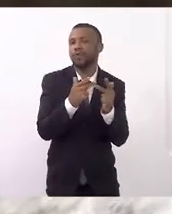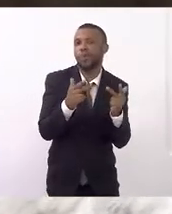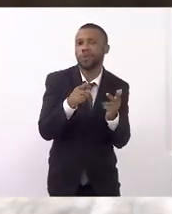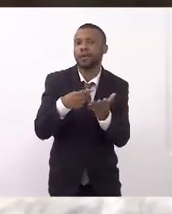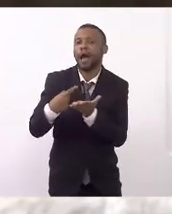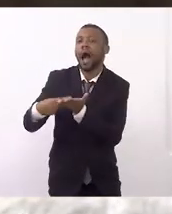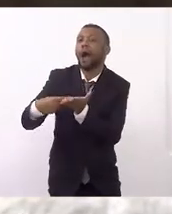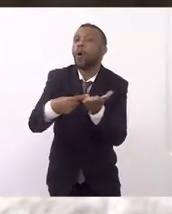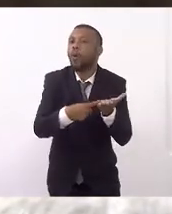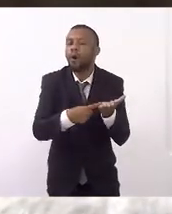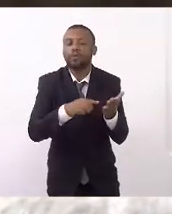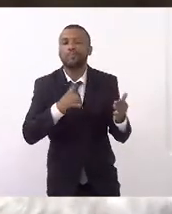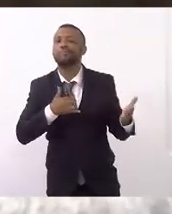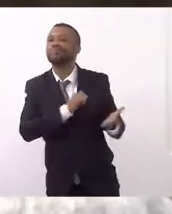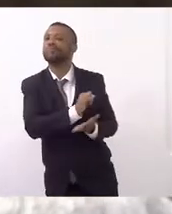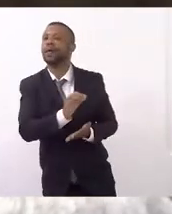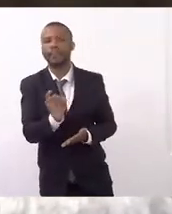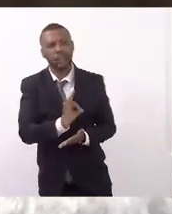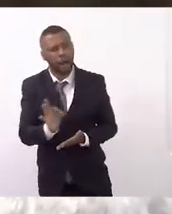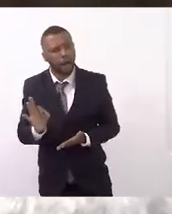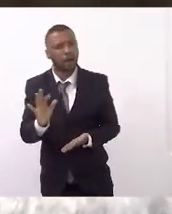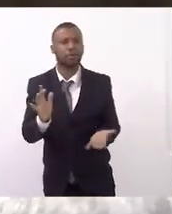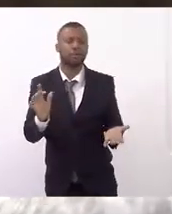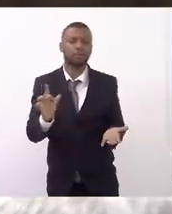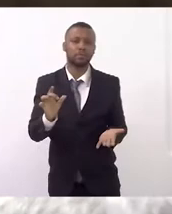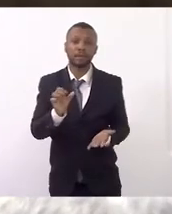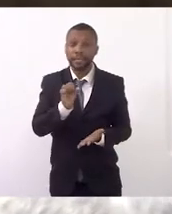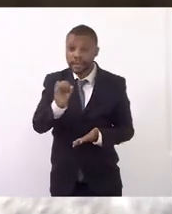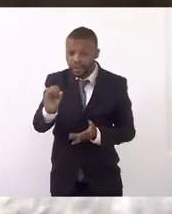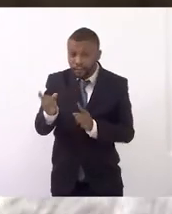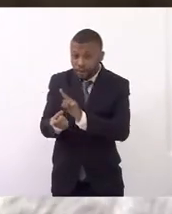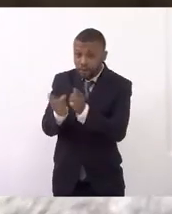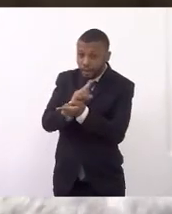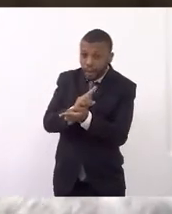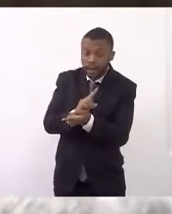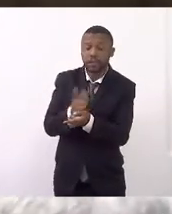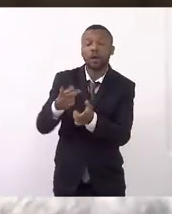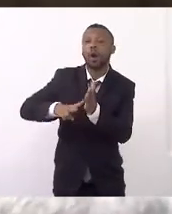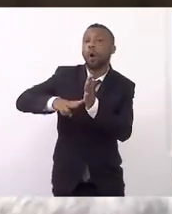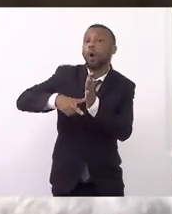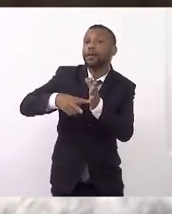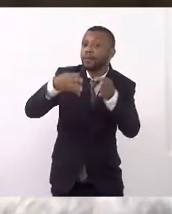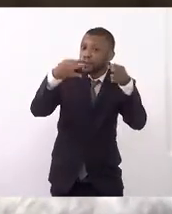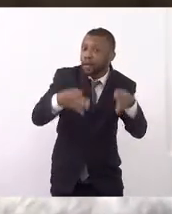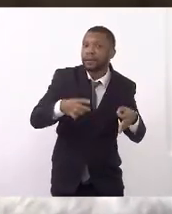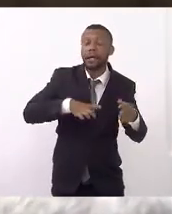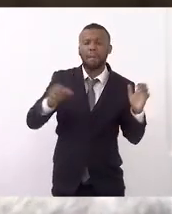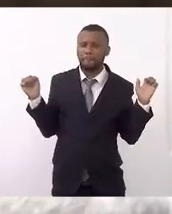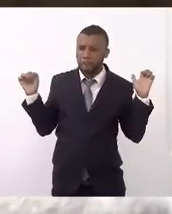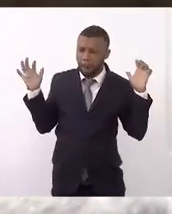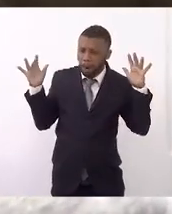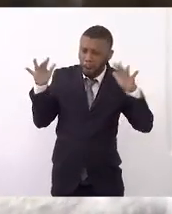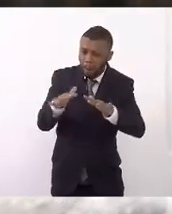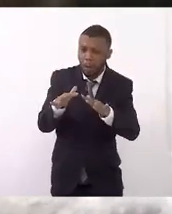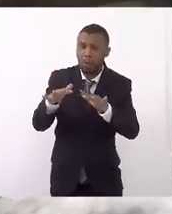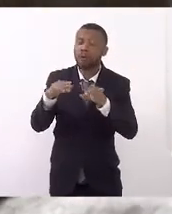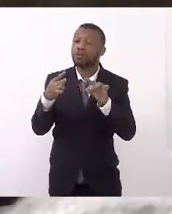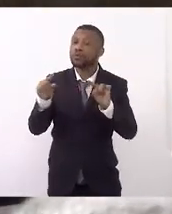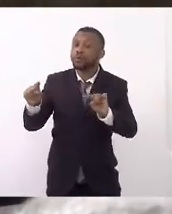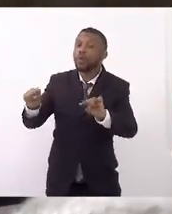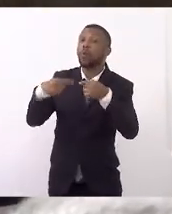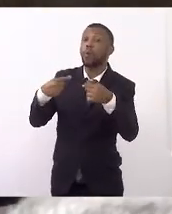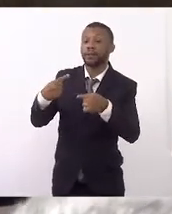de cumprimento de acordo. E, repito, se não fosse assim, o CEP estaria aqui contraditando o que eu estou dizendo, e não